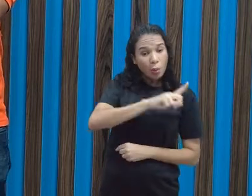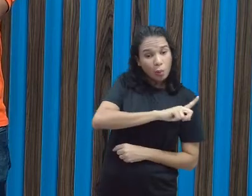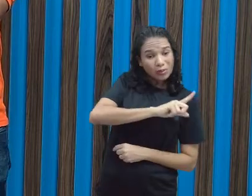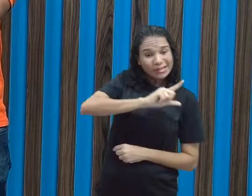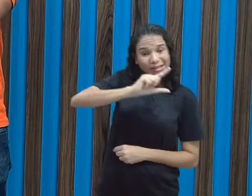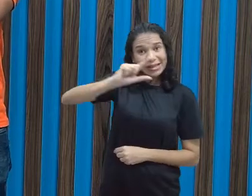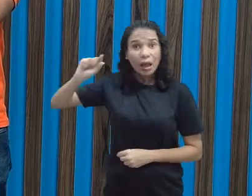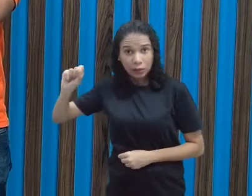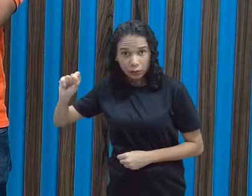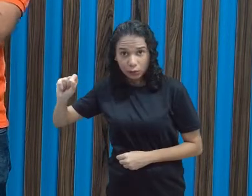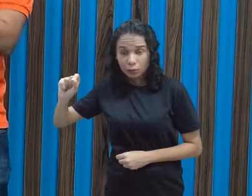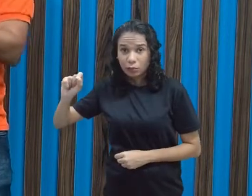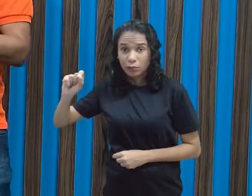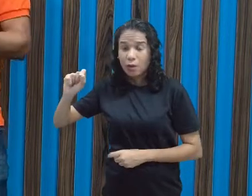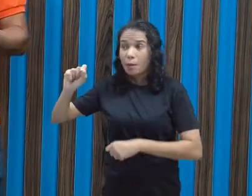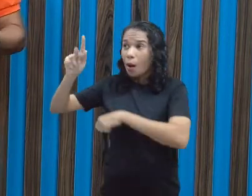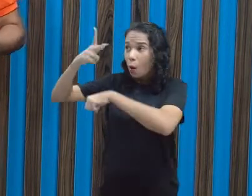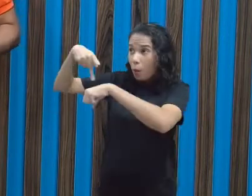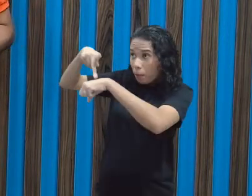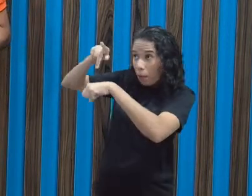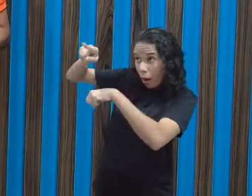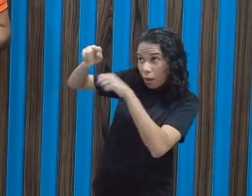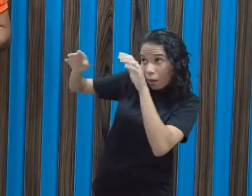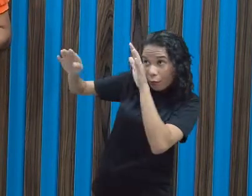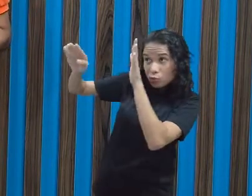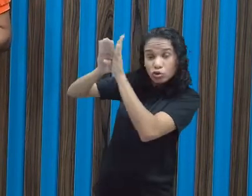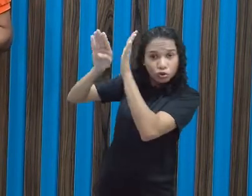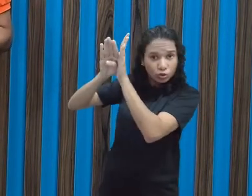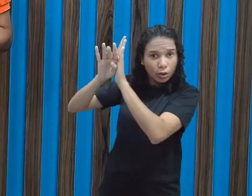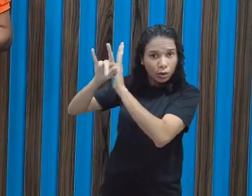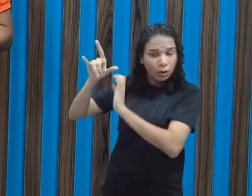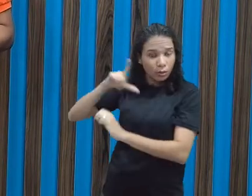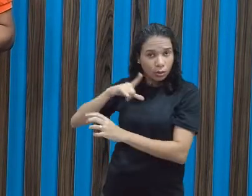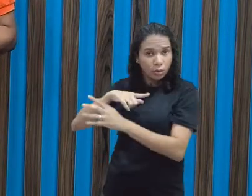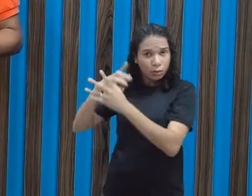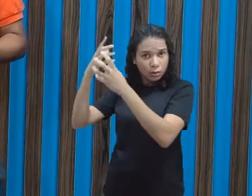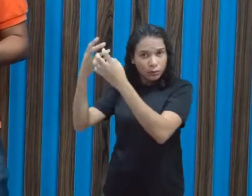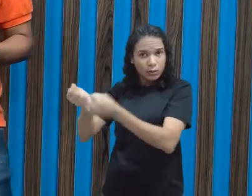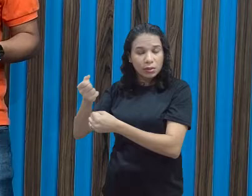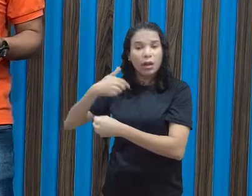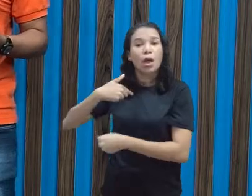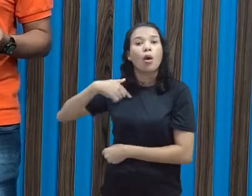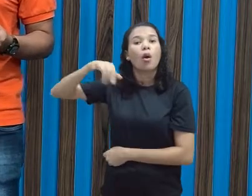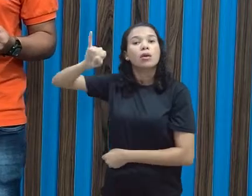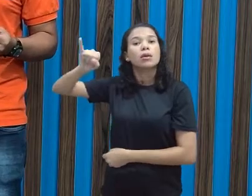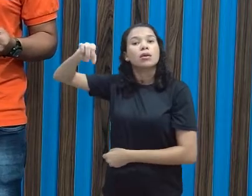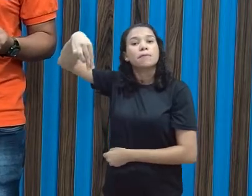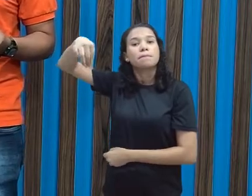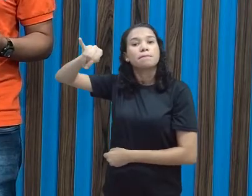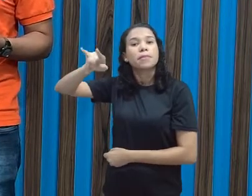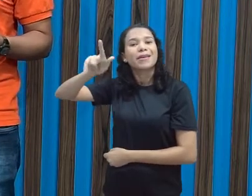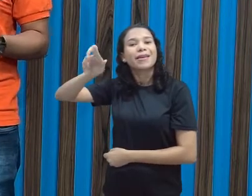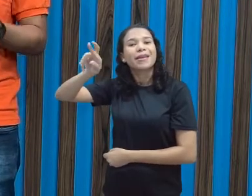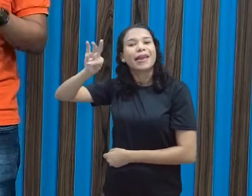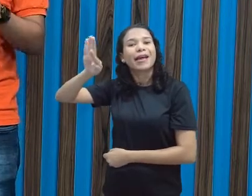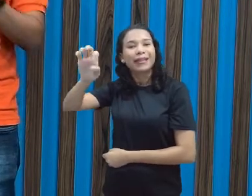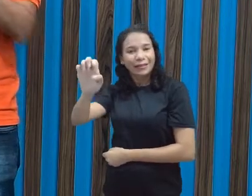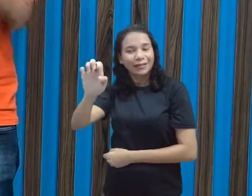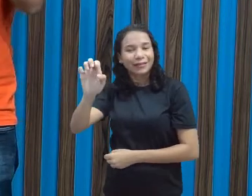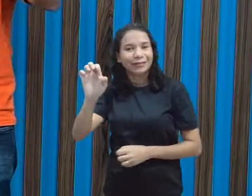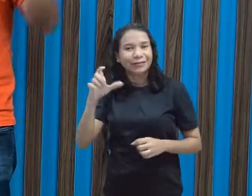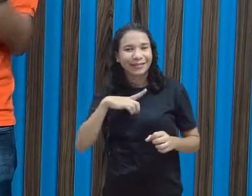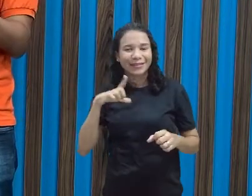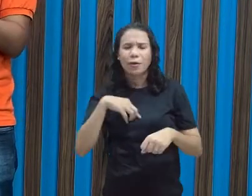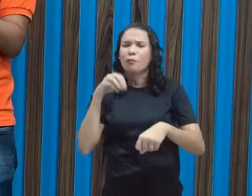emigrando. No país que eu chego, o país que vai me receber, eu sou um imigrante. Eu estou chegando. Tem